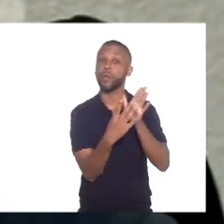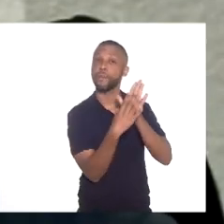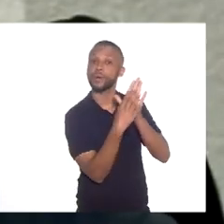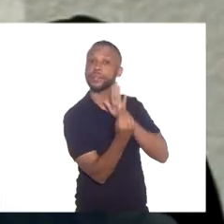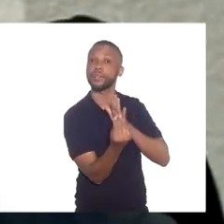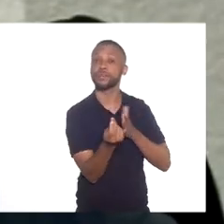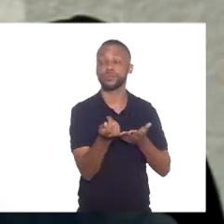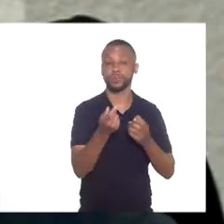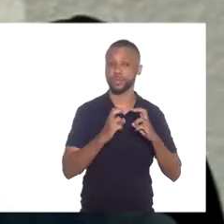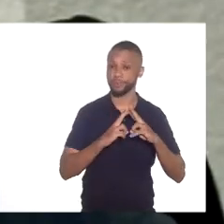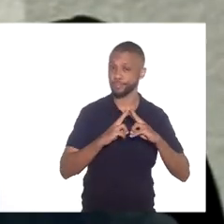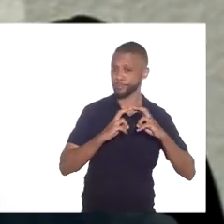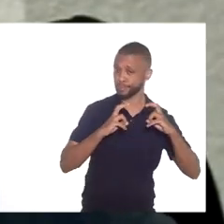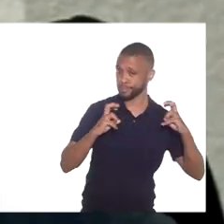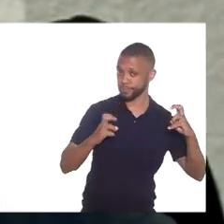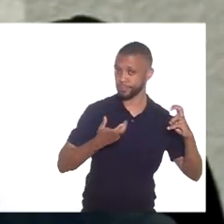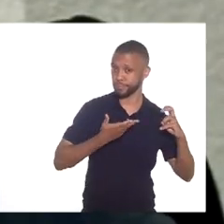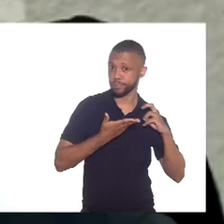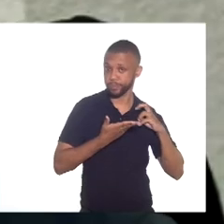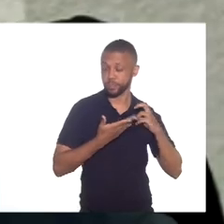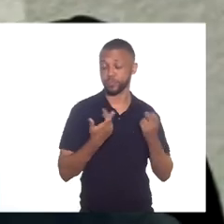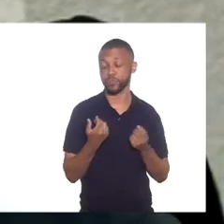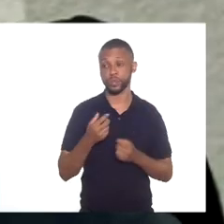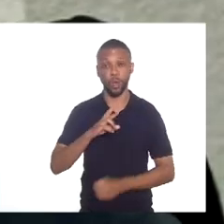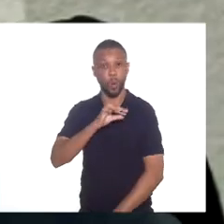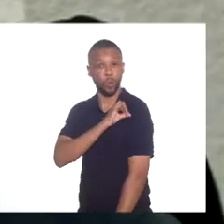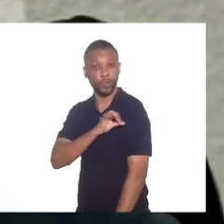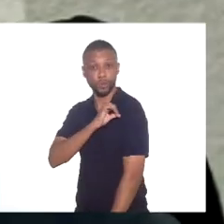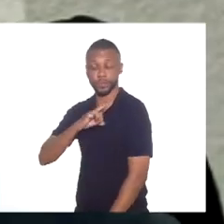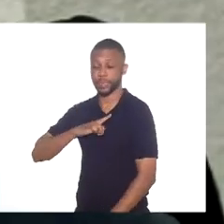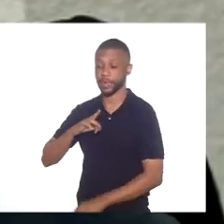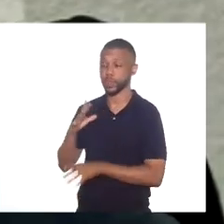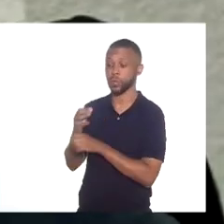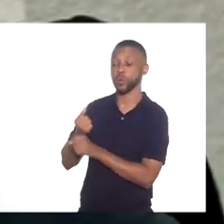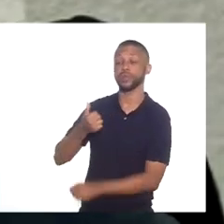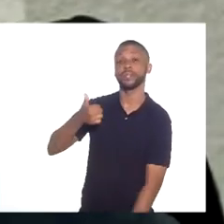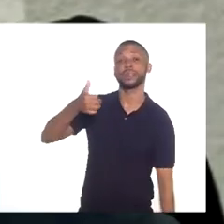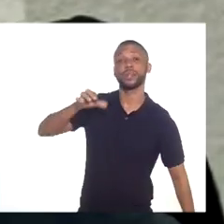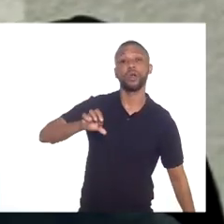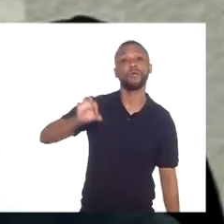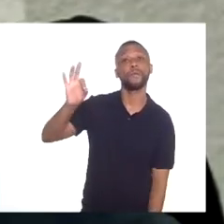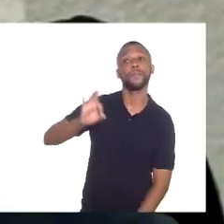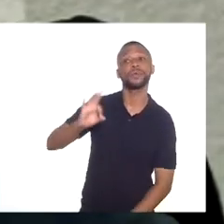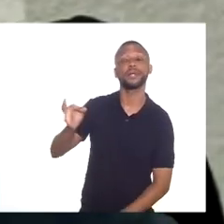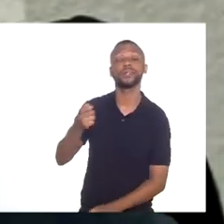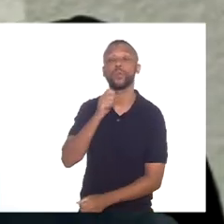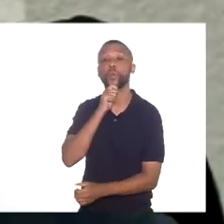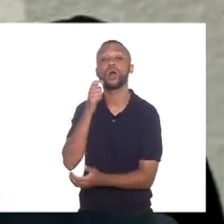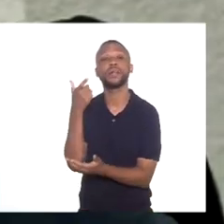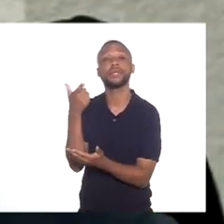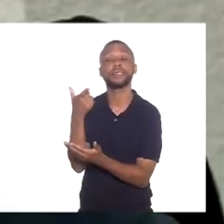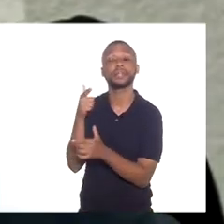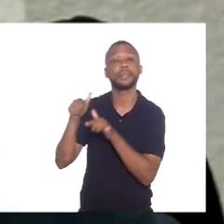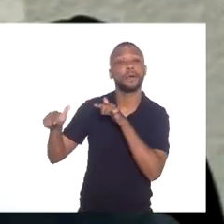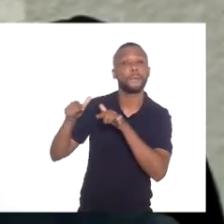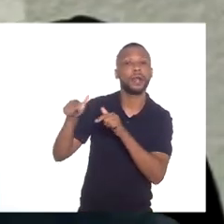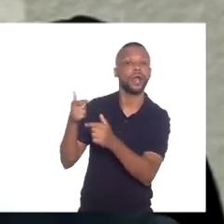o Estado do Rio de Janeiro tem 19% de taxa de desemprego, o Brasil 14%, Santa Catarina, deputado Sérgio, está com